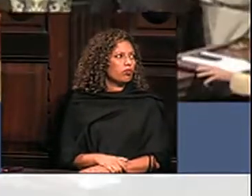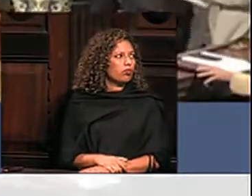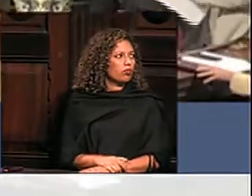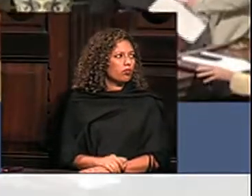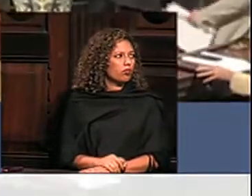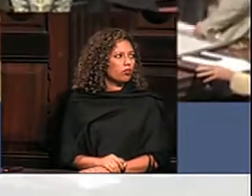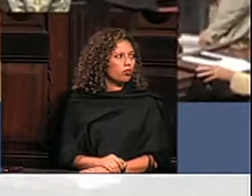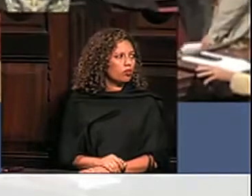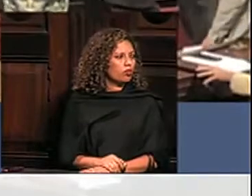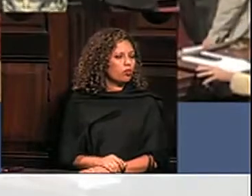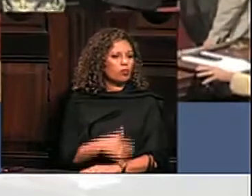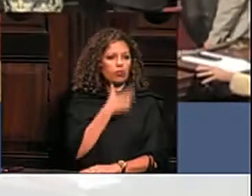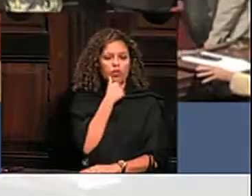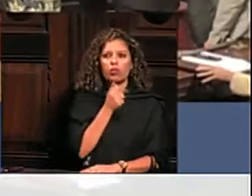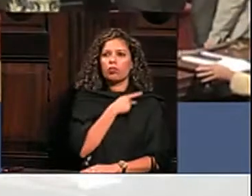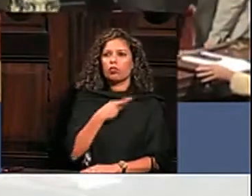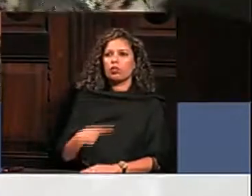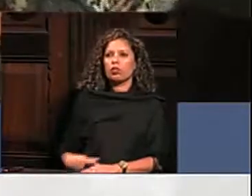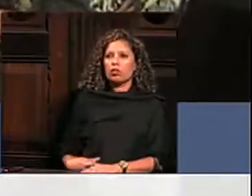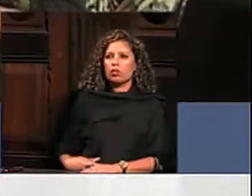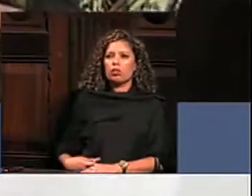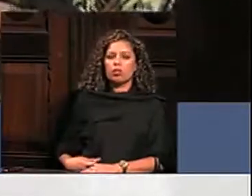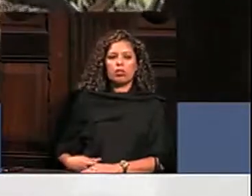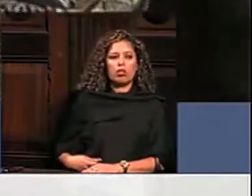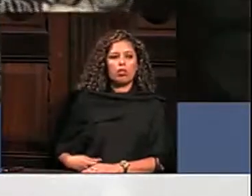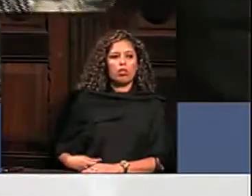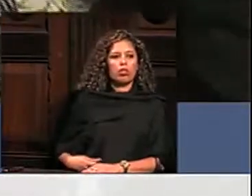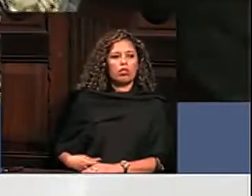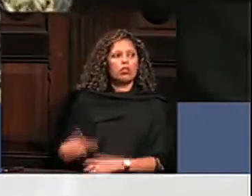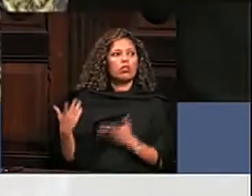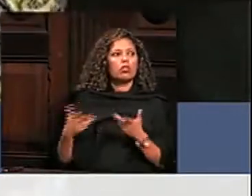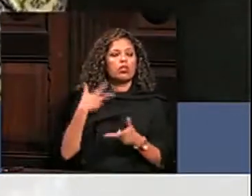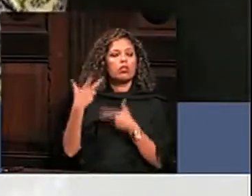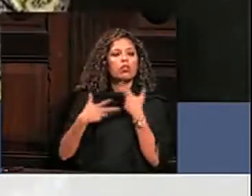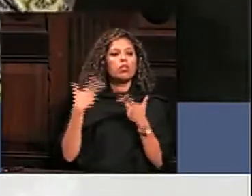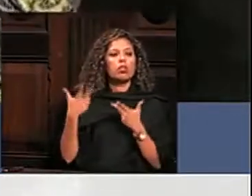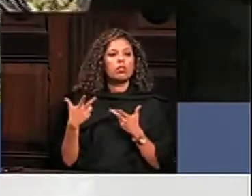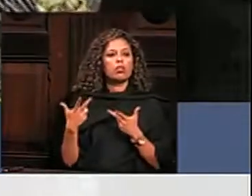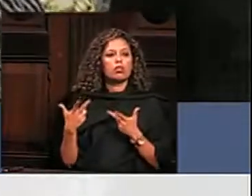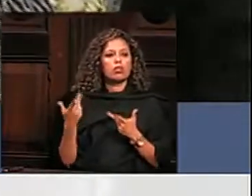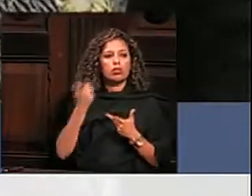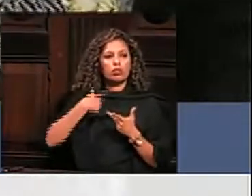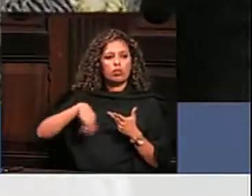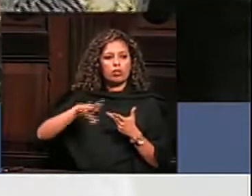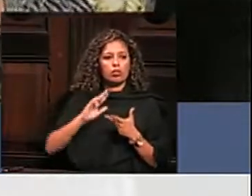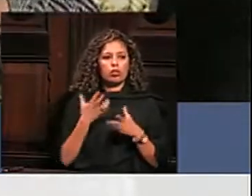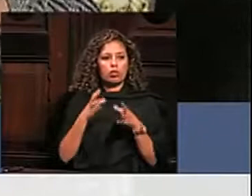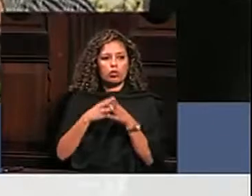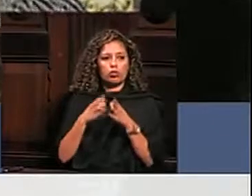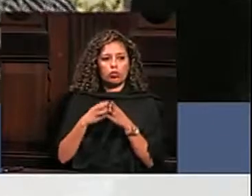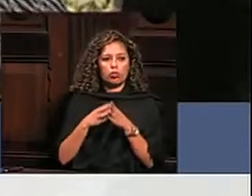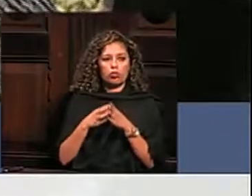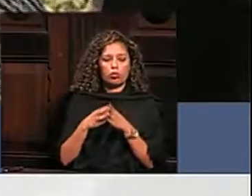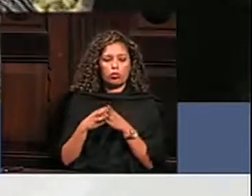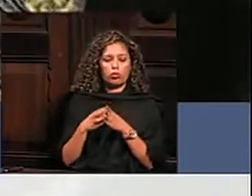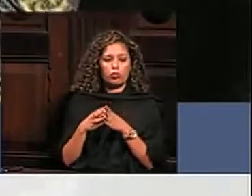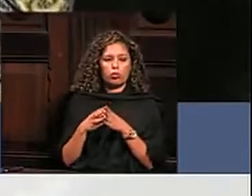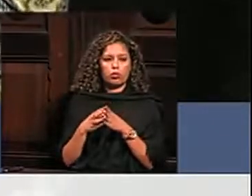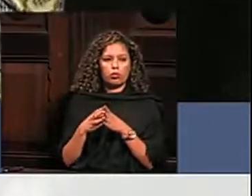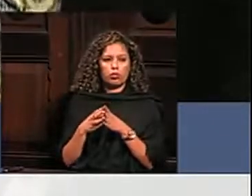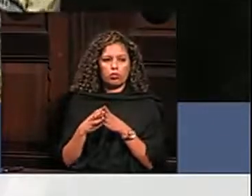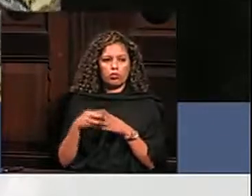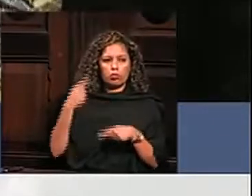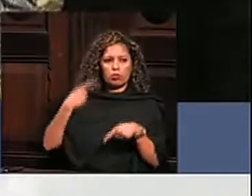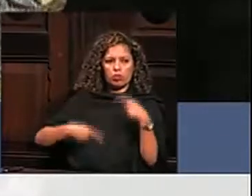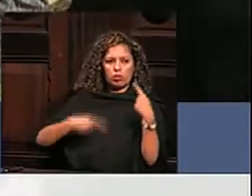Geraldo. Senhor presidente, agora, André Siciliano, nós, a bancada do Podemos,